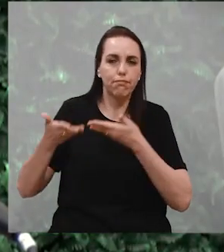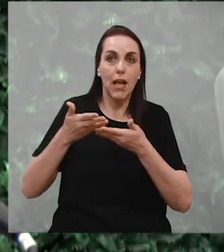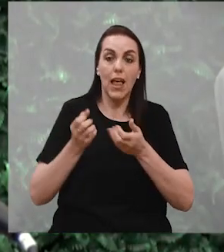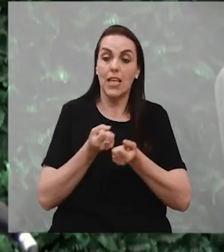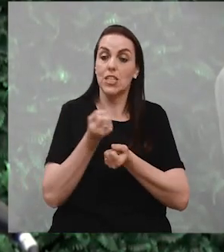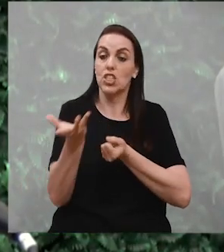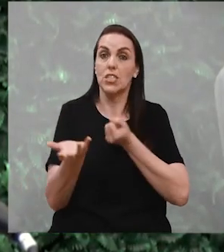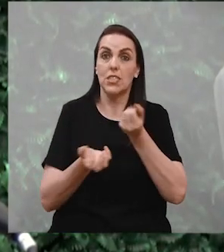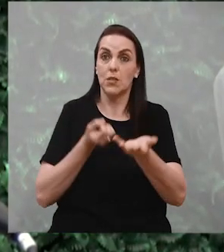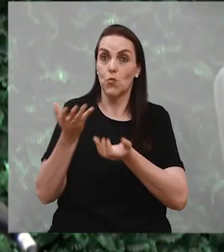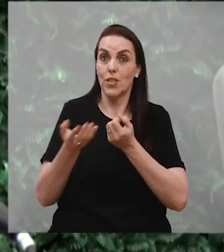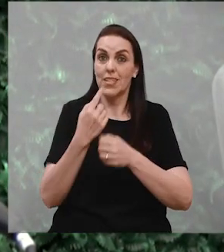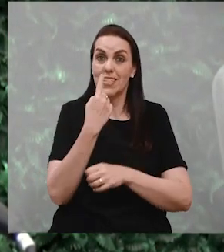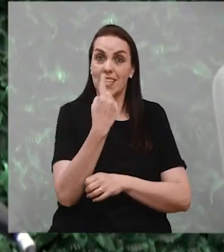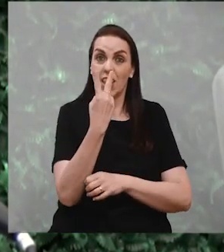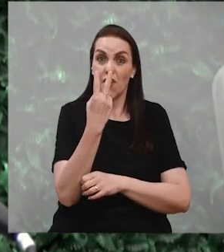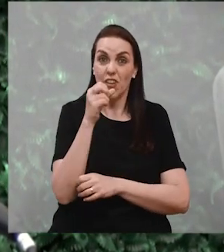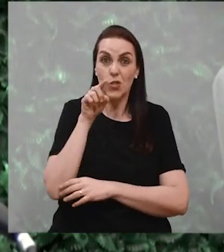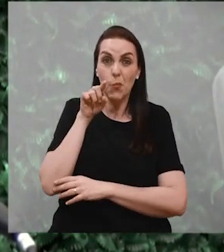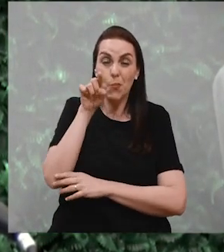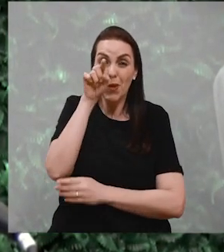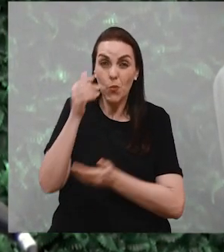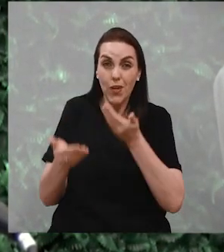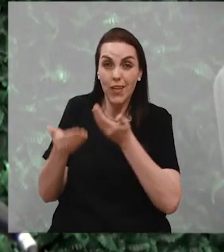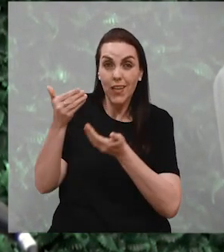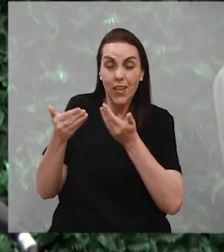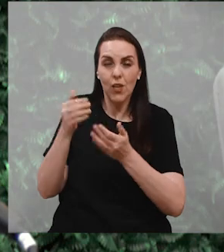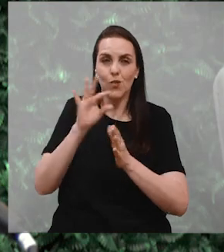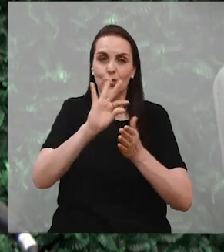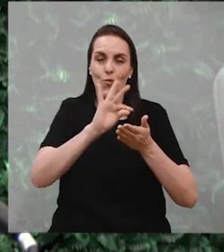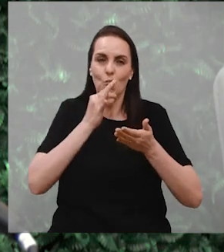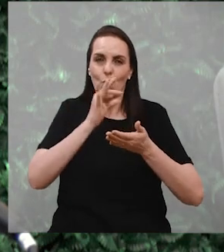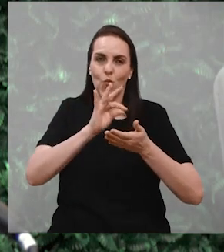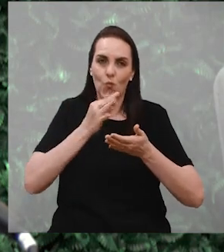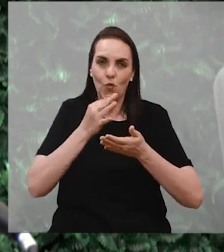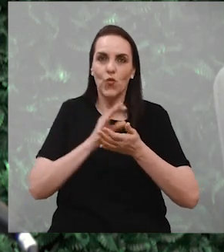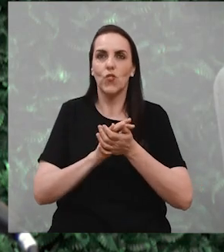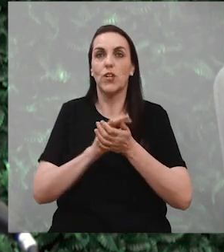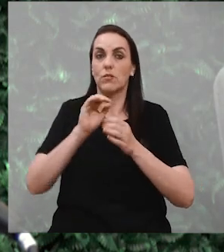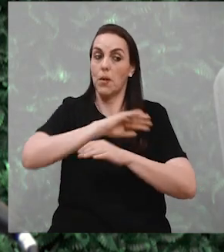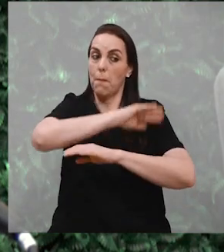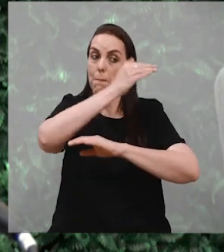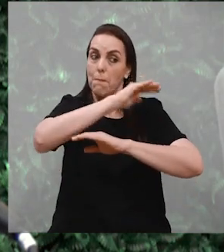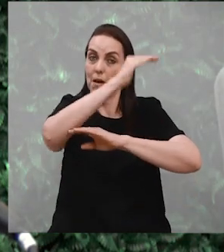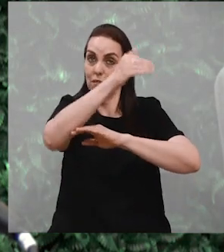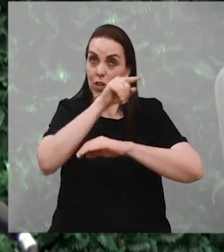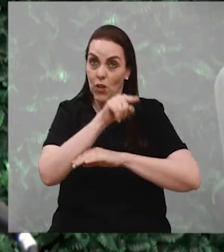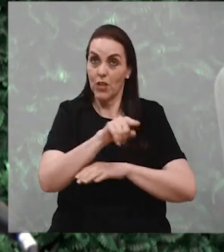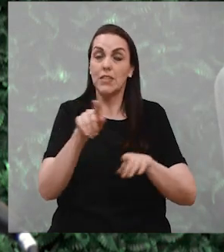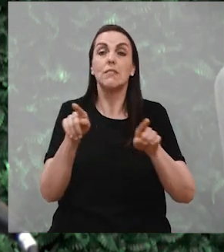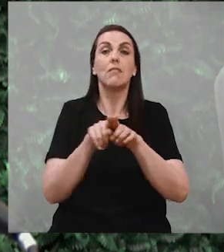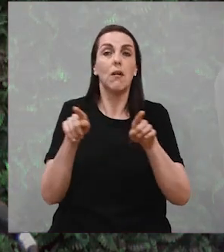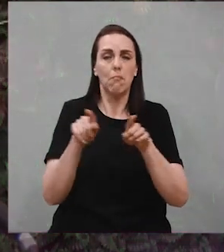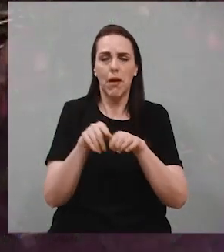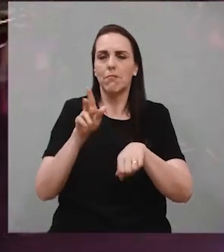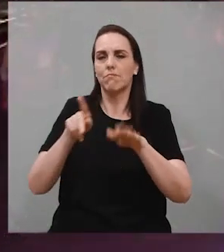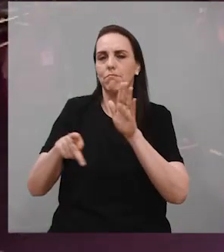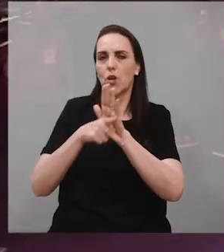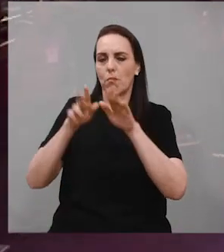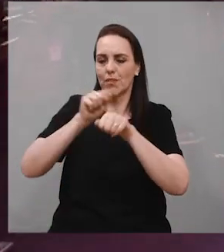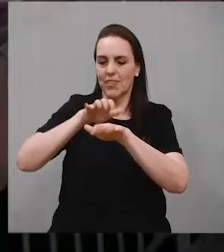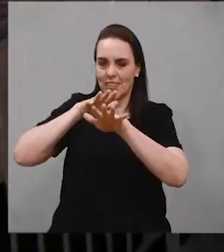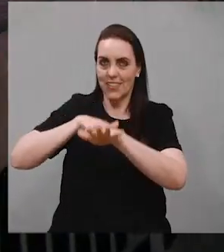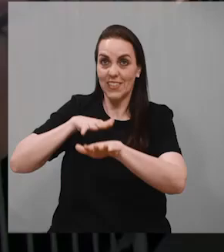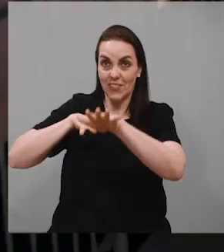Foram distribuídas 120 toneladas de uvas, tanto nos pavilhões quanto, inclusive, no